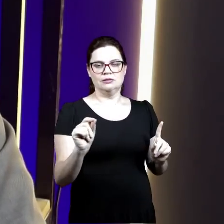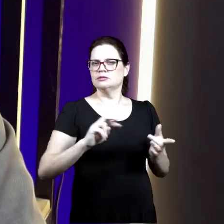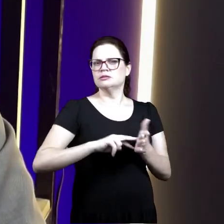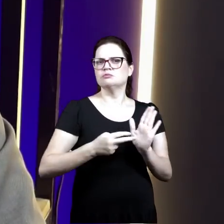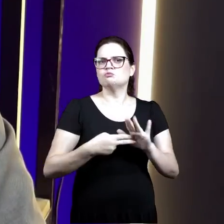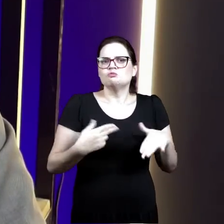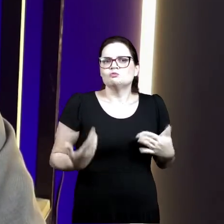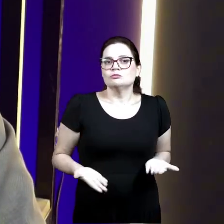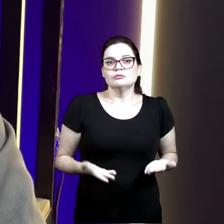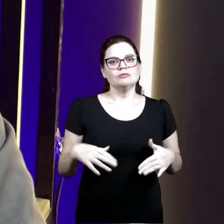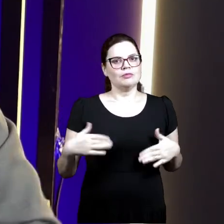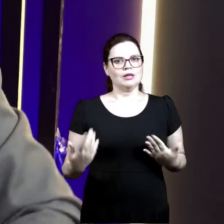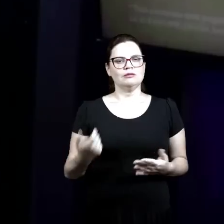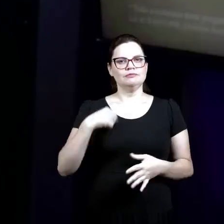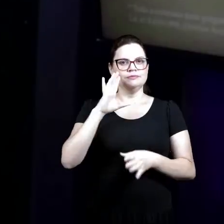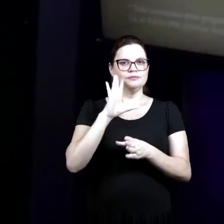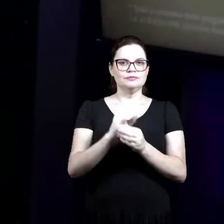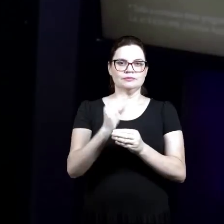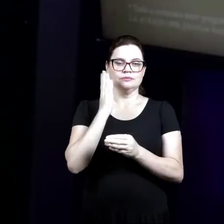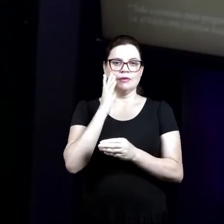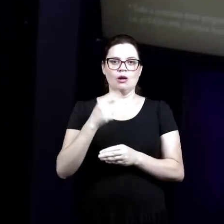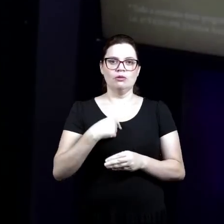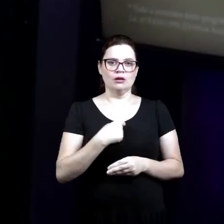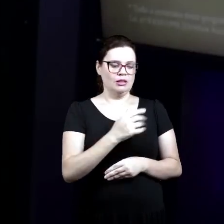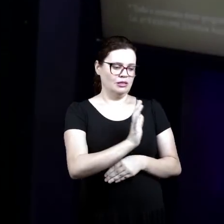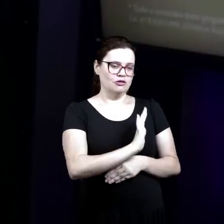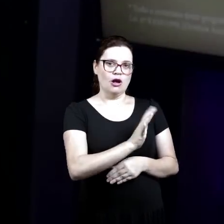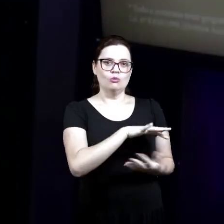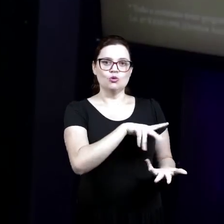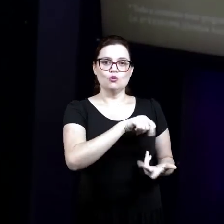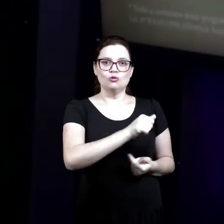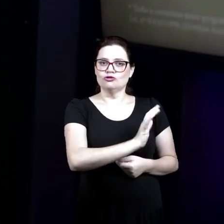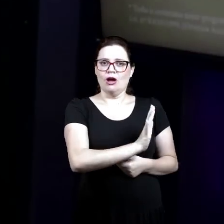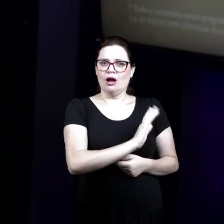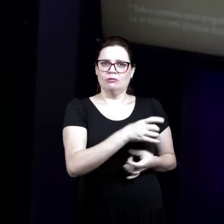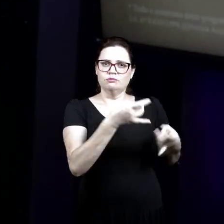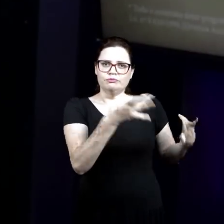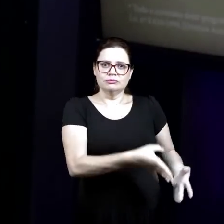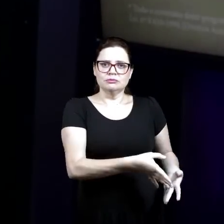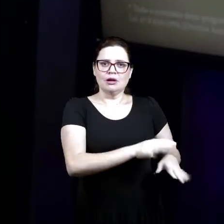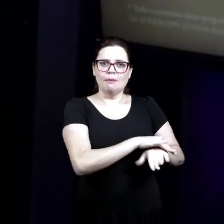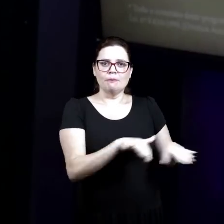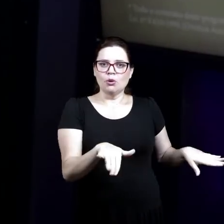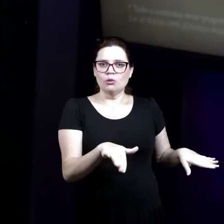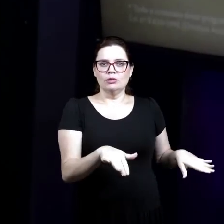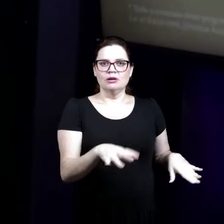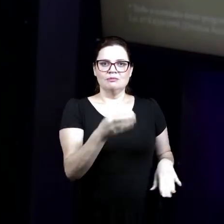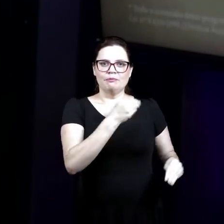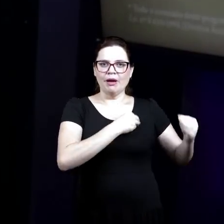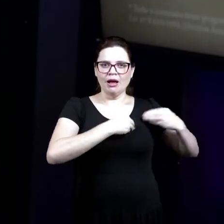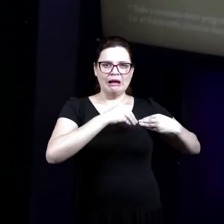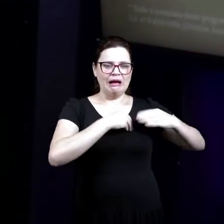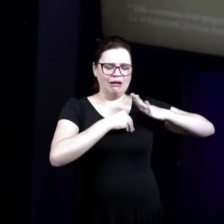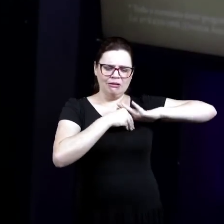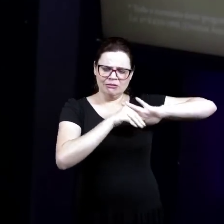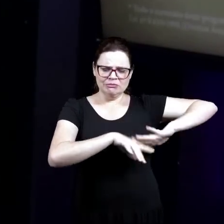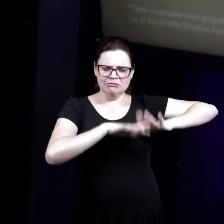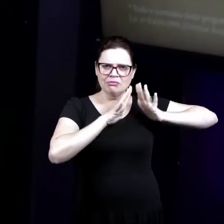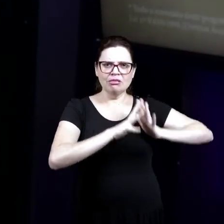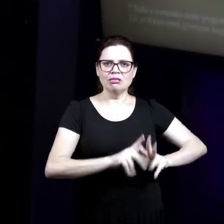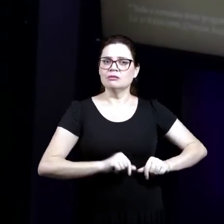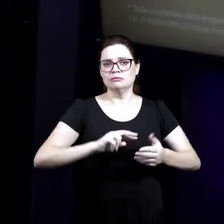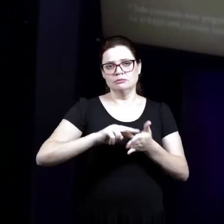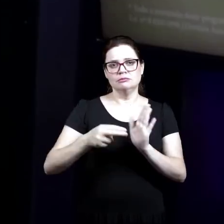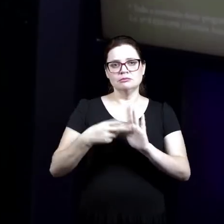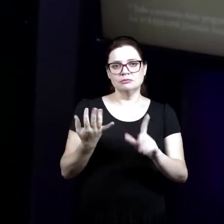isso para nós? Sair da tua terra, nós entendemos que sair é deixar o mundo, né? Deixar o mundo, deixar a velha vida. Deixar a velha vida, deixar o